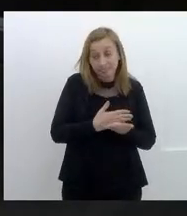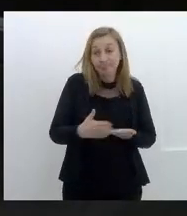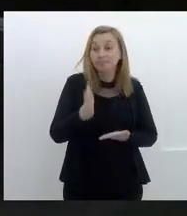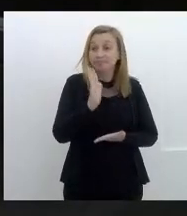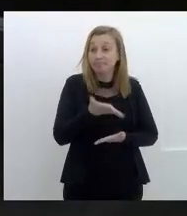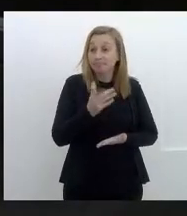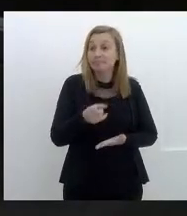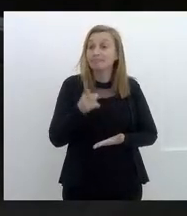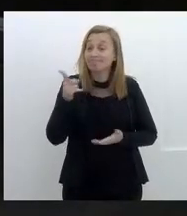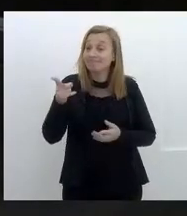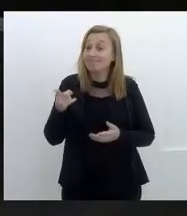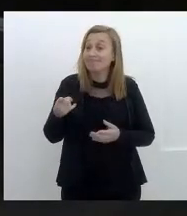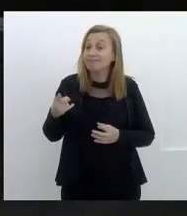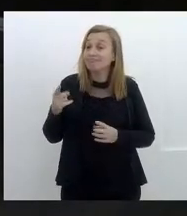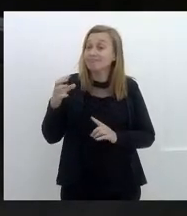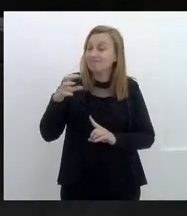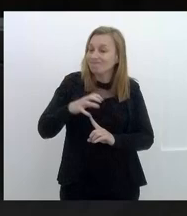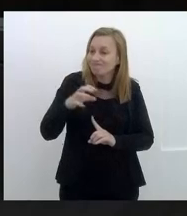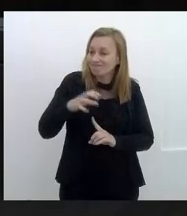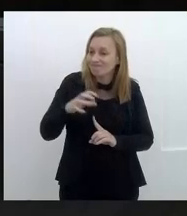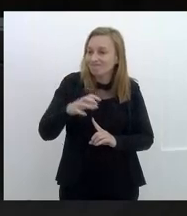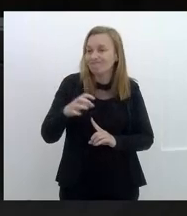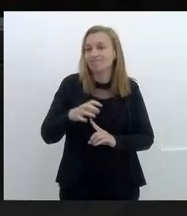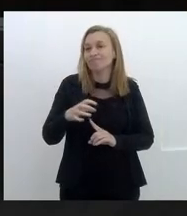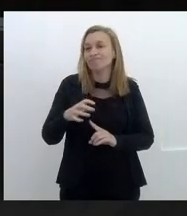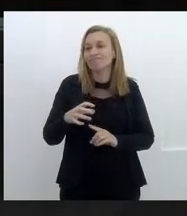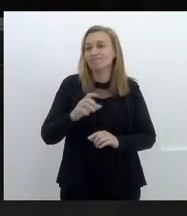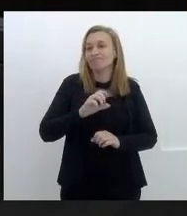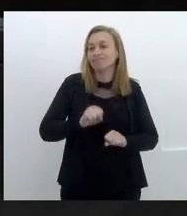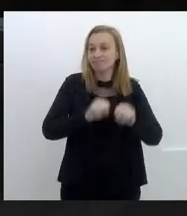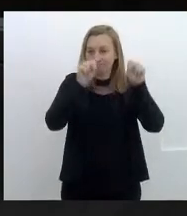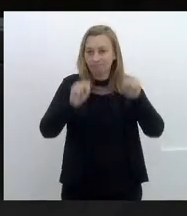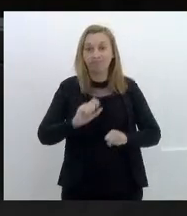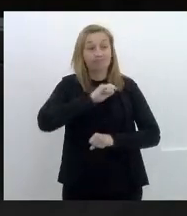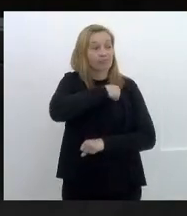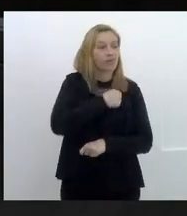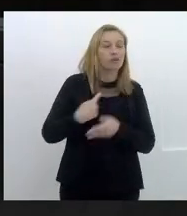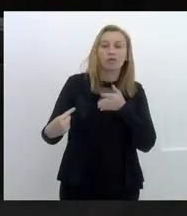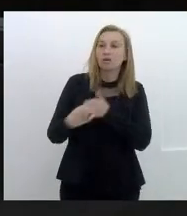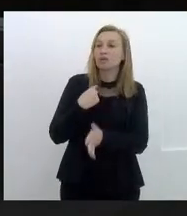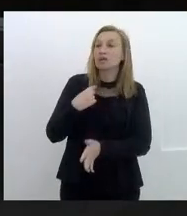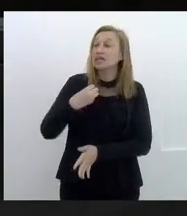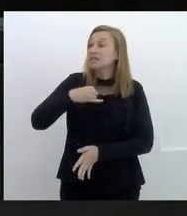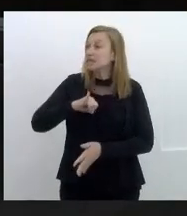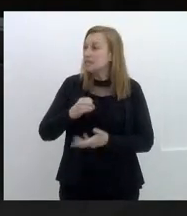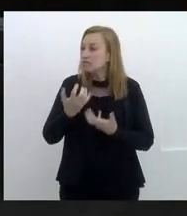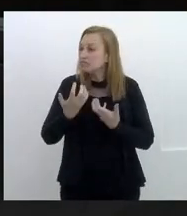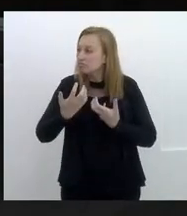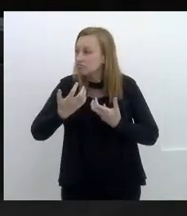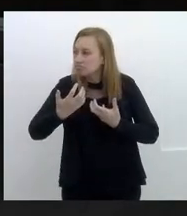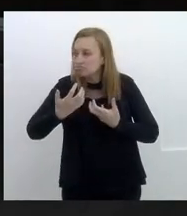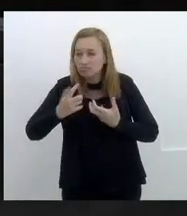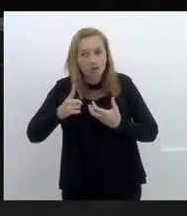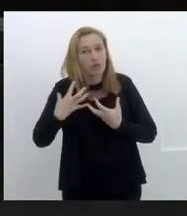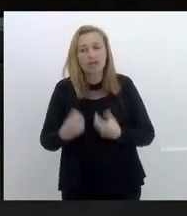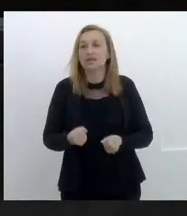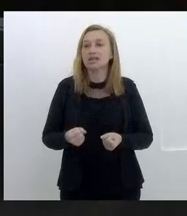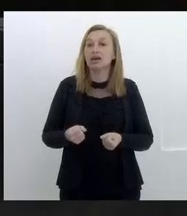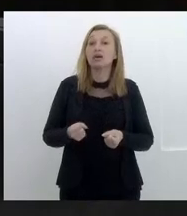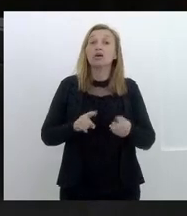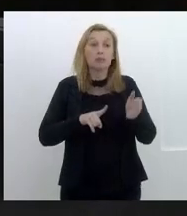isso aí é uma imposição do regime de recuperação fiscal aí Me perguntaram se a gente não fizer a